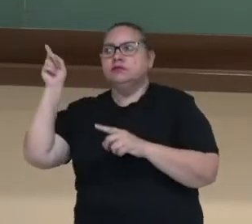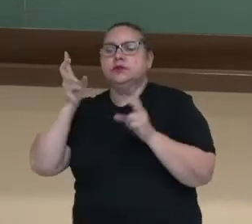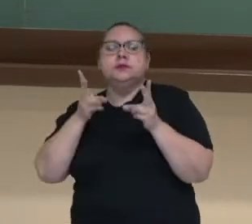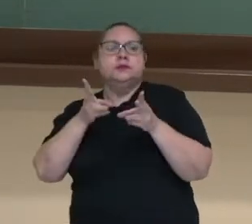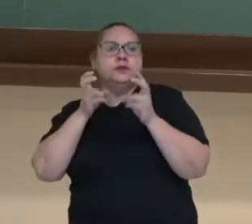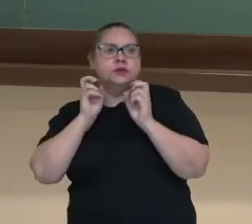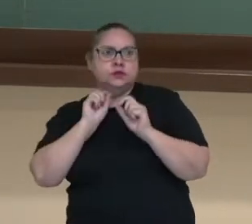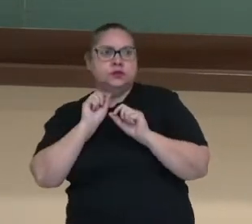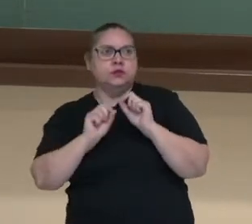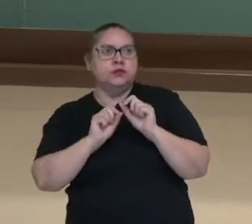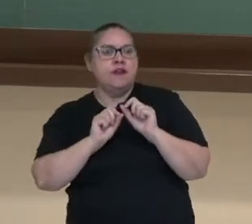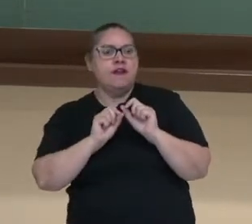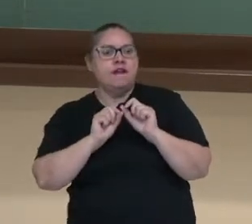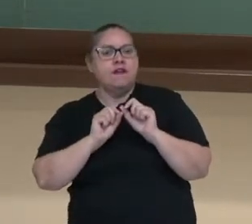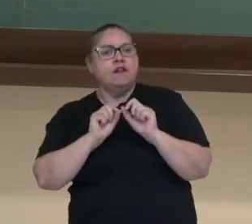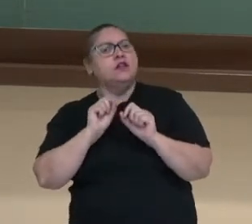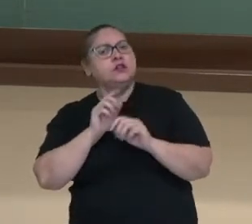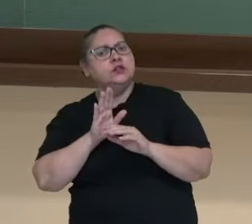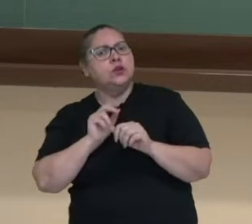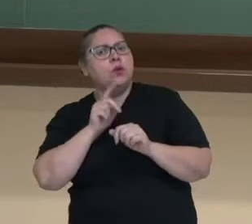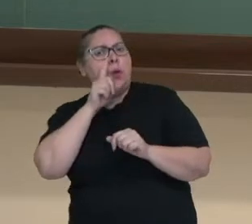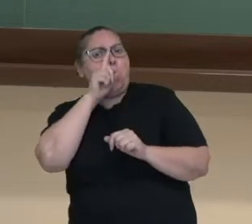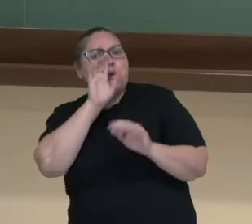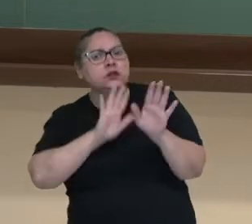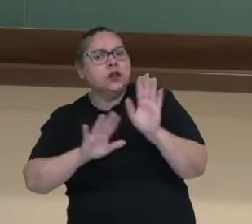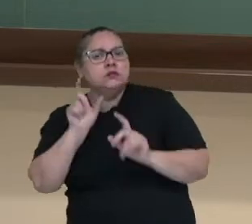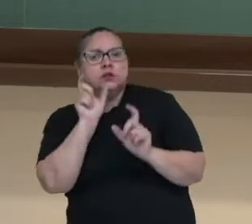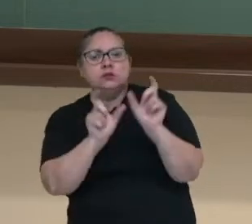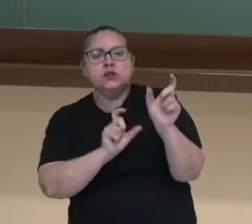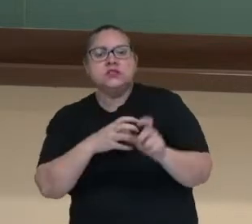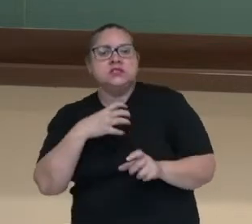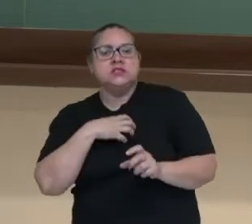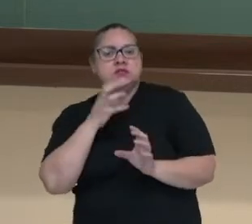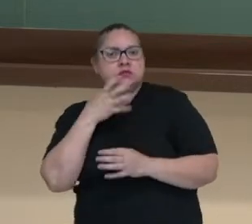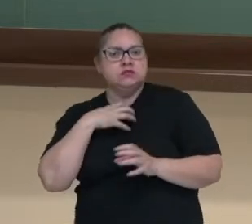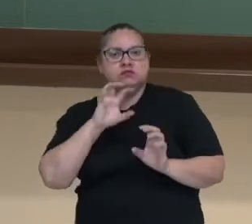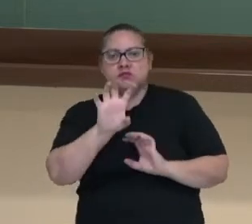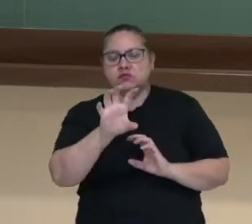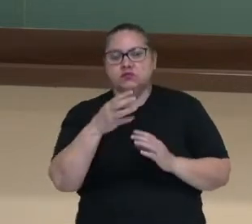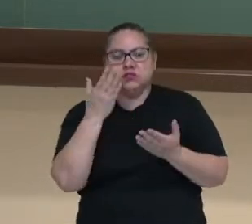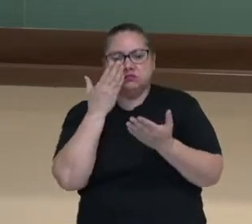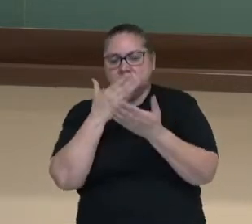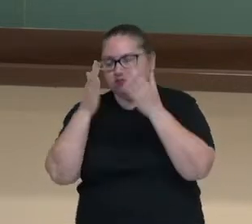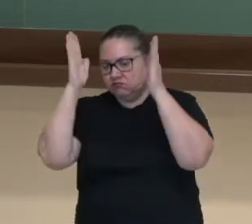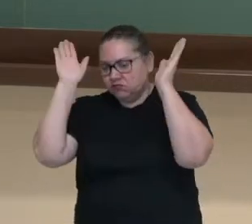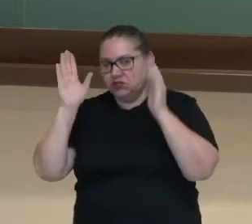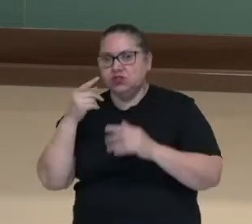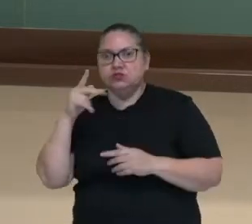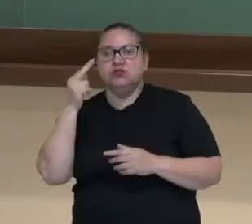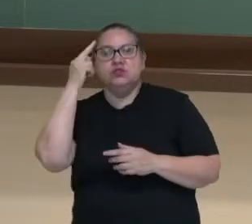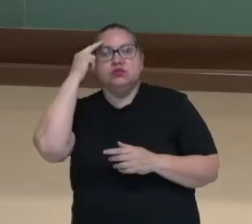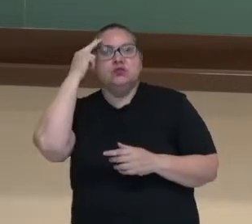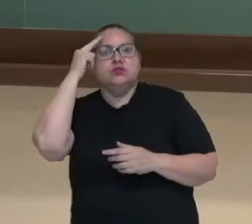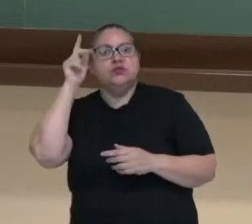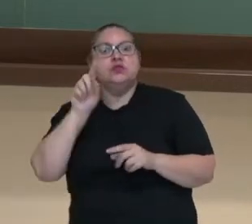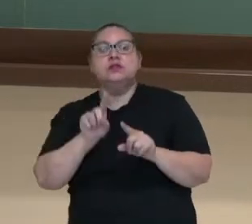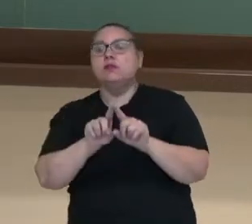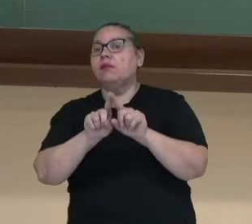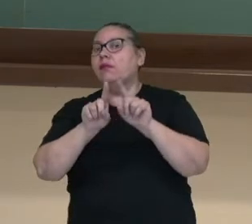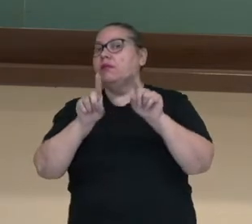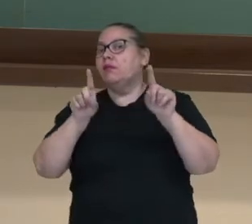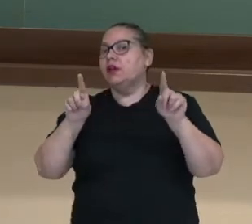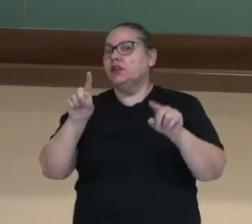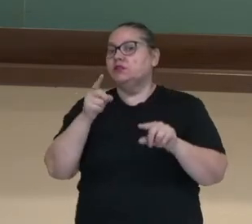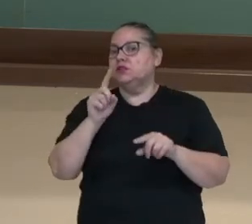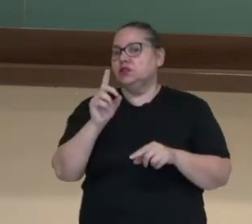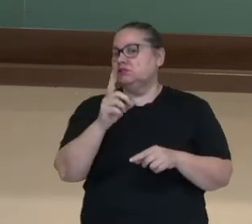perceba, faz favor, cuidado com as palavras, sinto muito que você tenha desistido dos seus sonhos. Mas você não